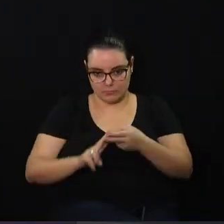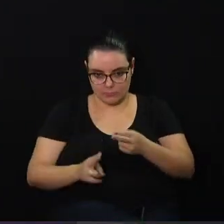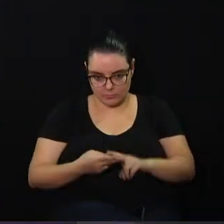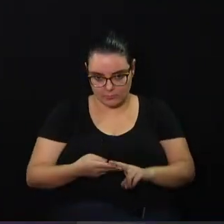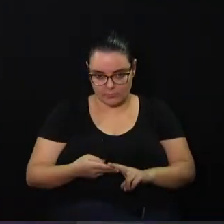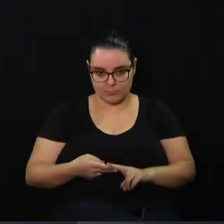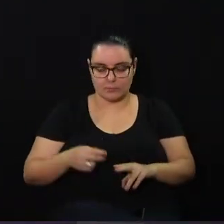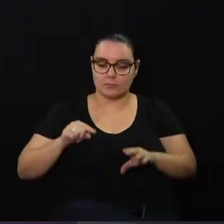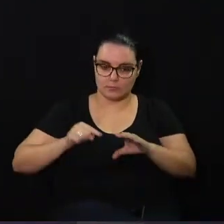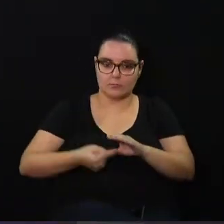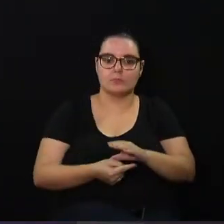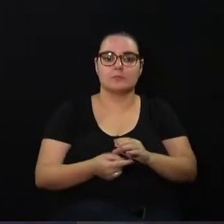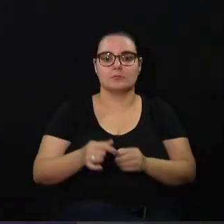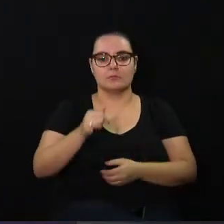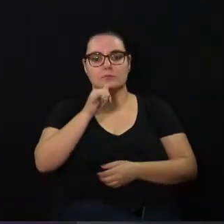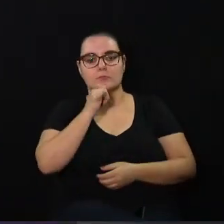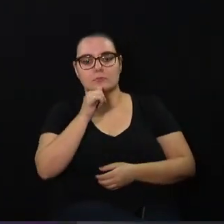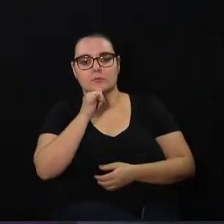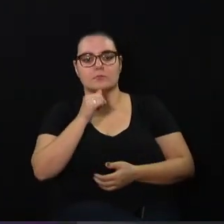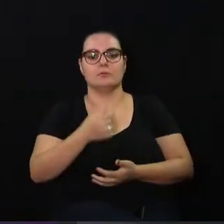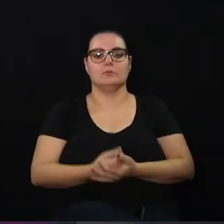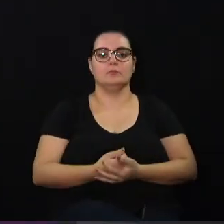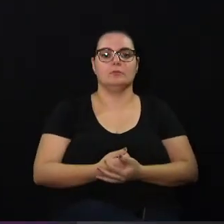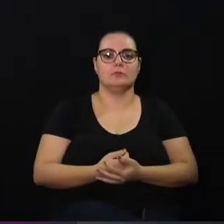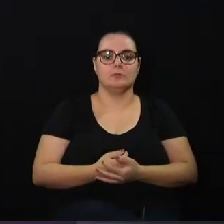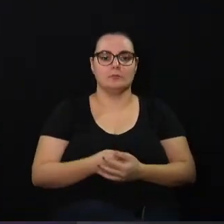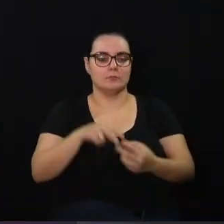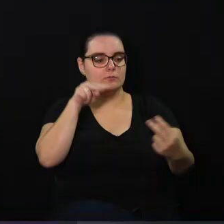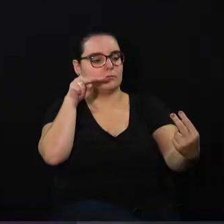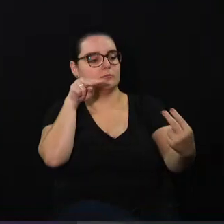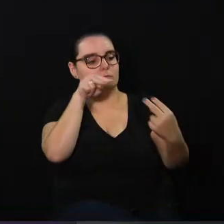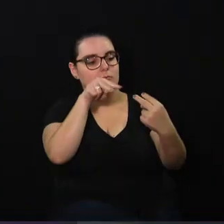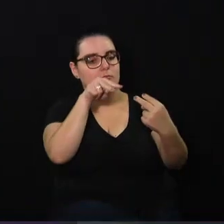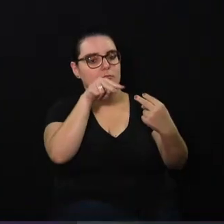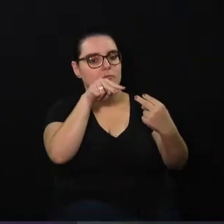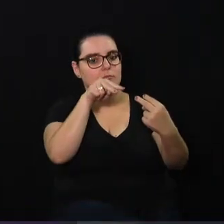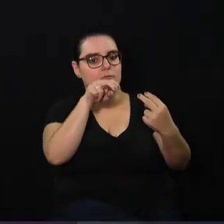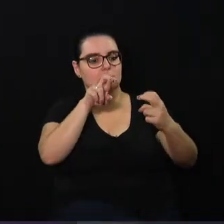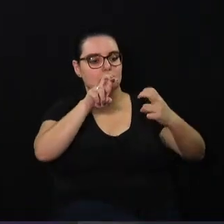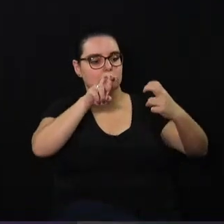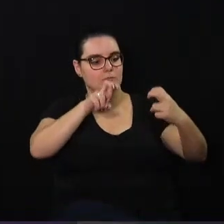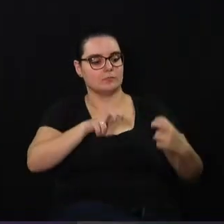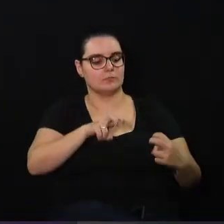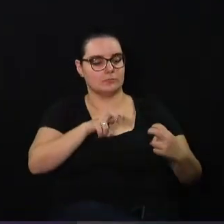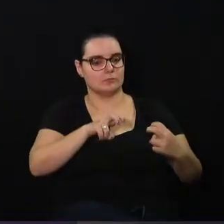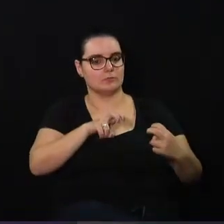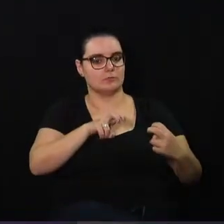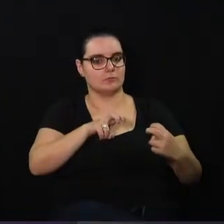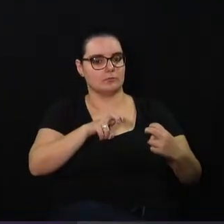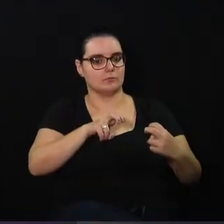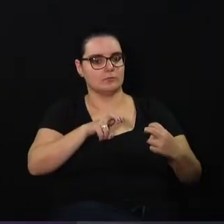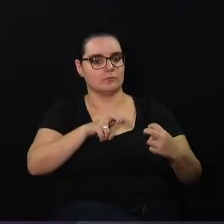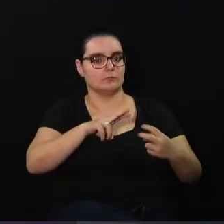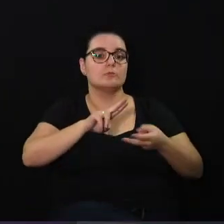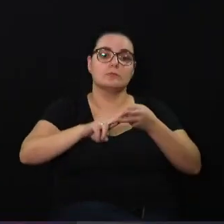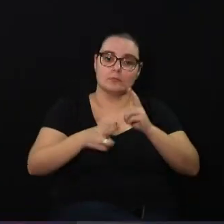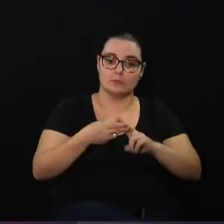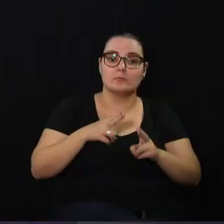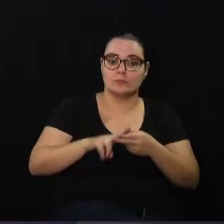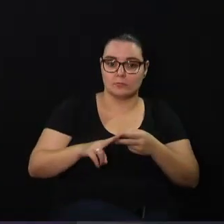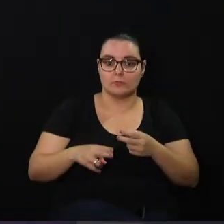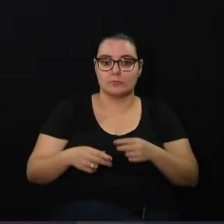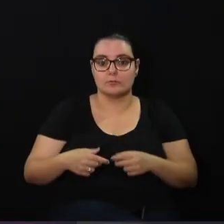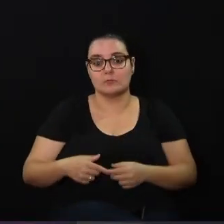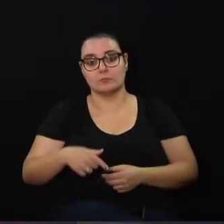né então por exemplo contato visual sentar são habilidades que a gente considera como